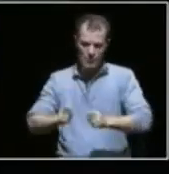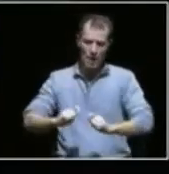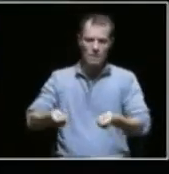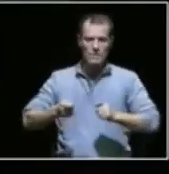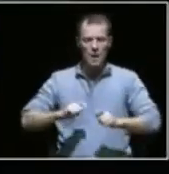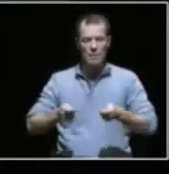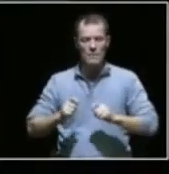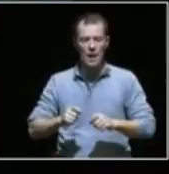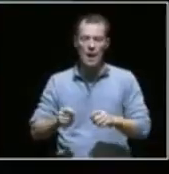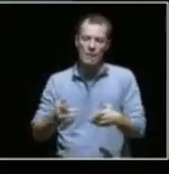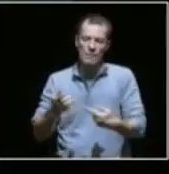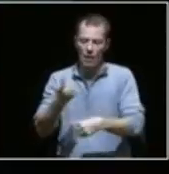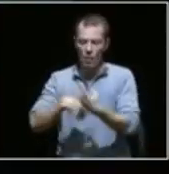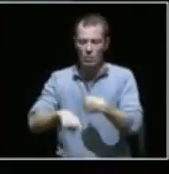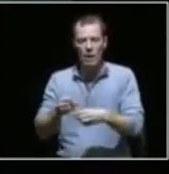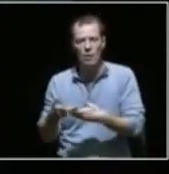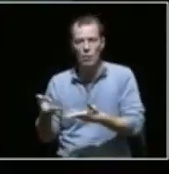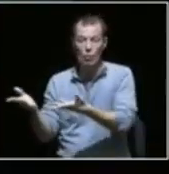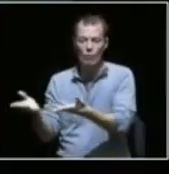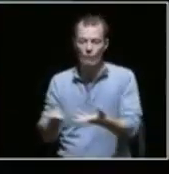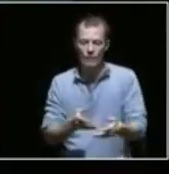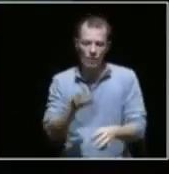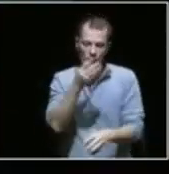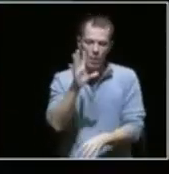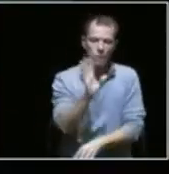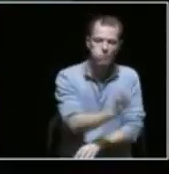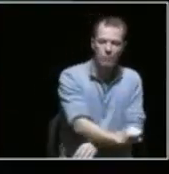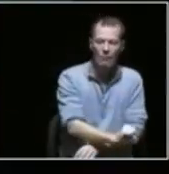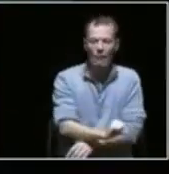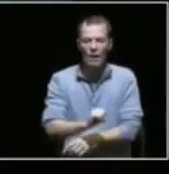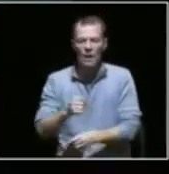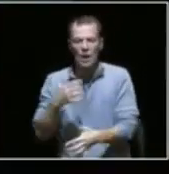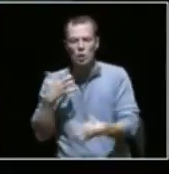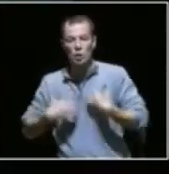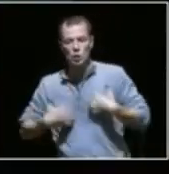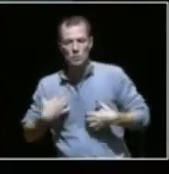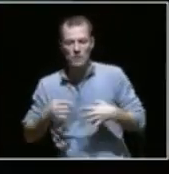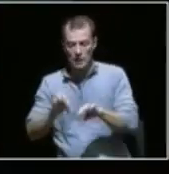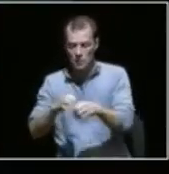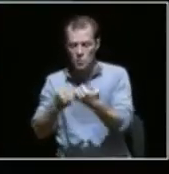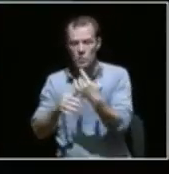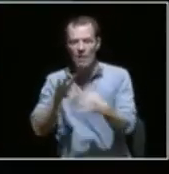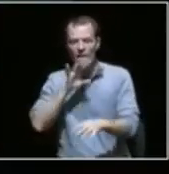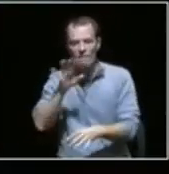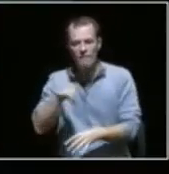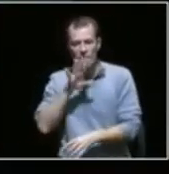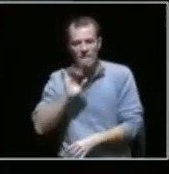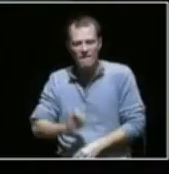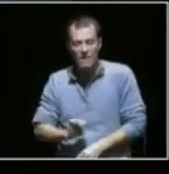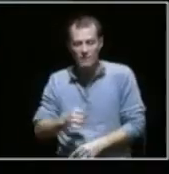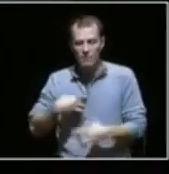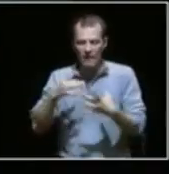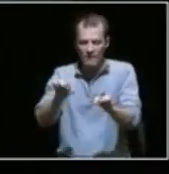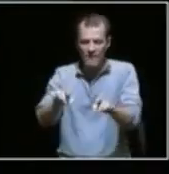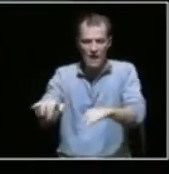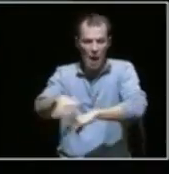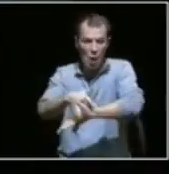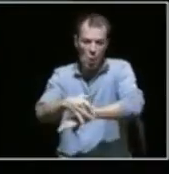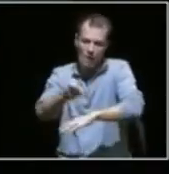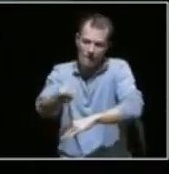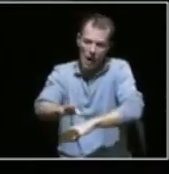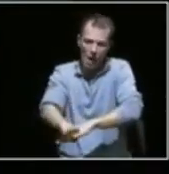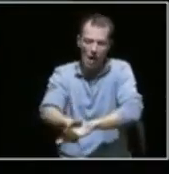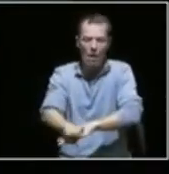convidam a ocupações, o que comprova o desespero social de famílias e seus filhos para evitarem viver nas ruas, agregados